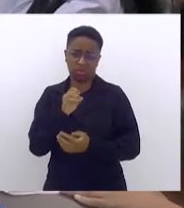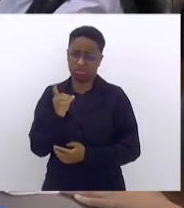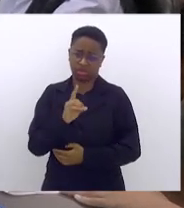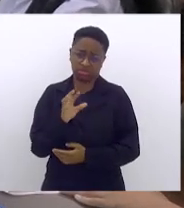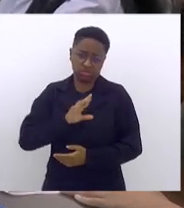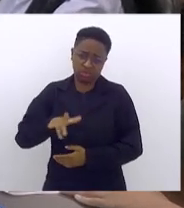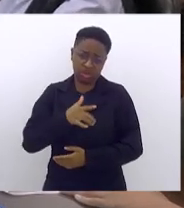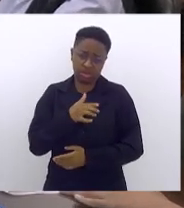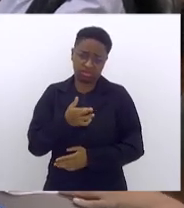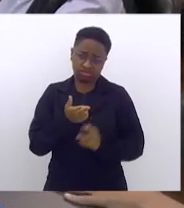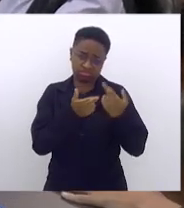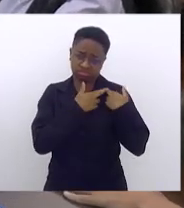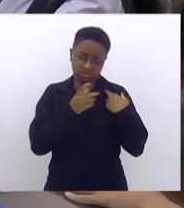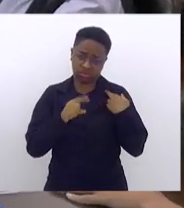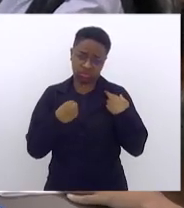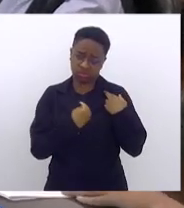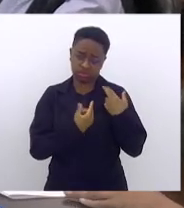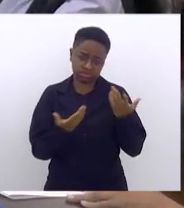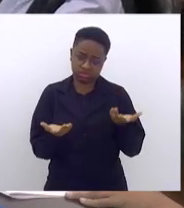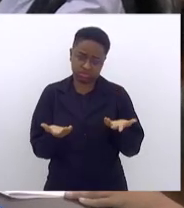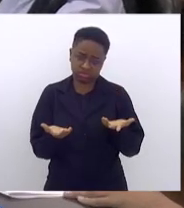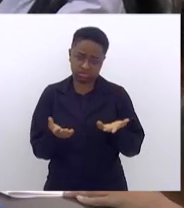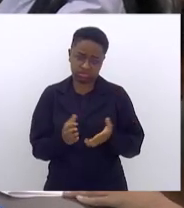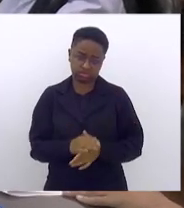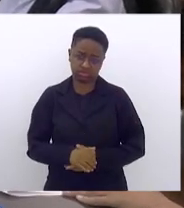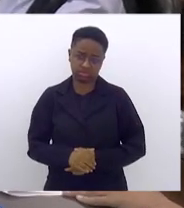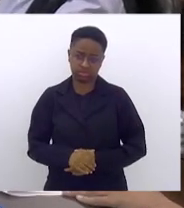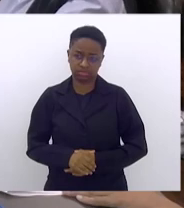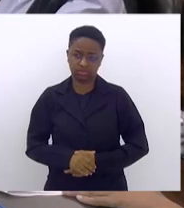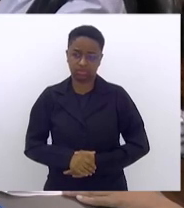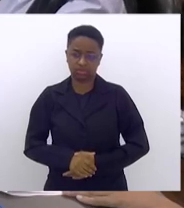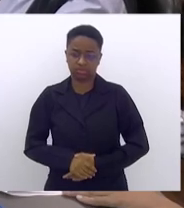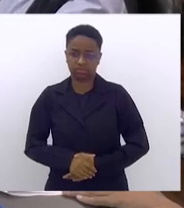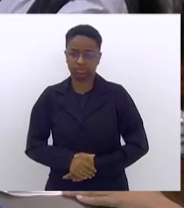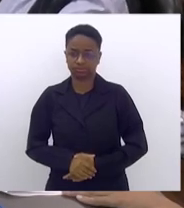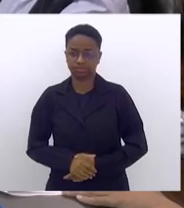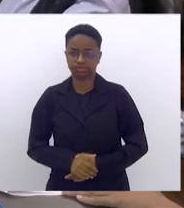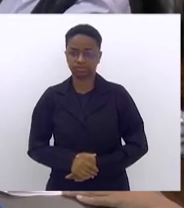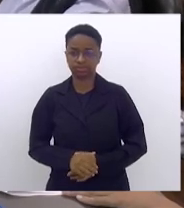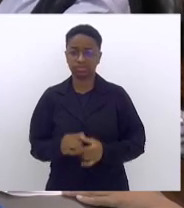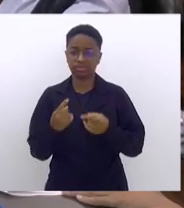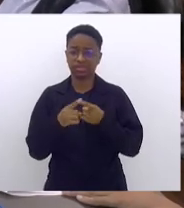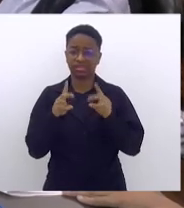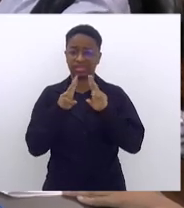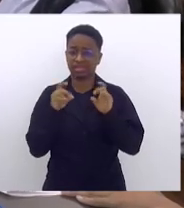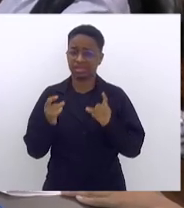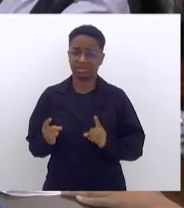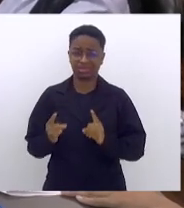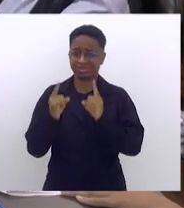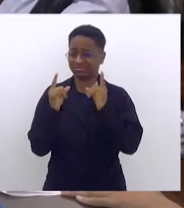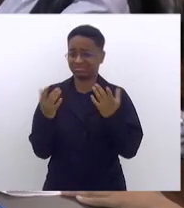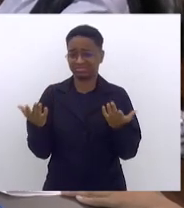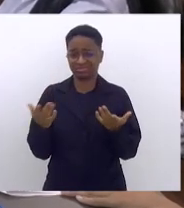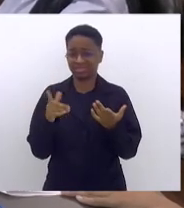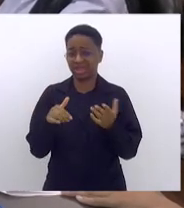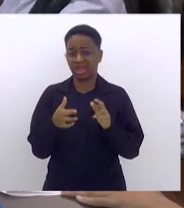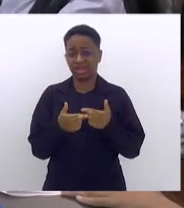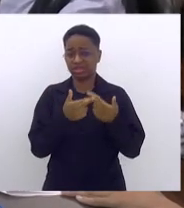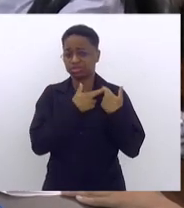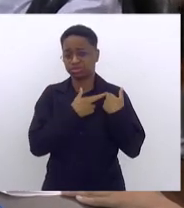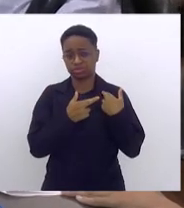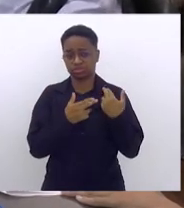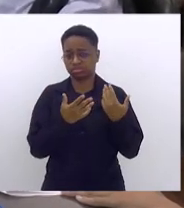de competência. Decisivamente o uso do solo. É constitucional. A questão eu tenho uma edificação. Eu tenho uma dúvida. É competência